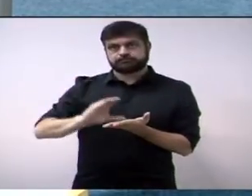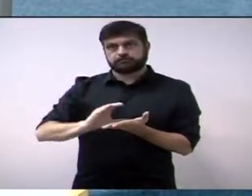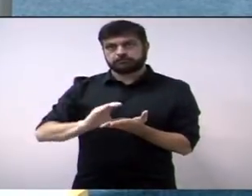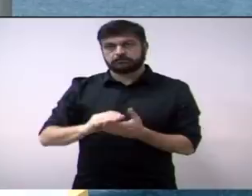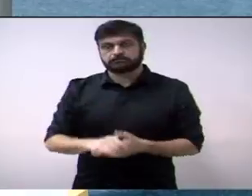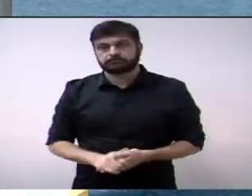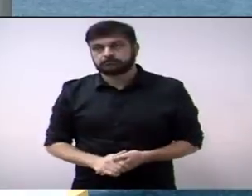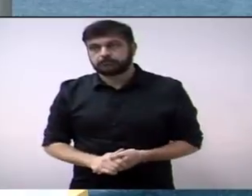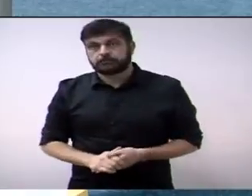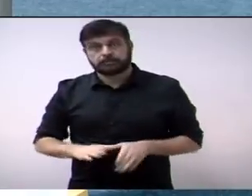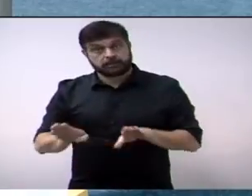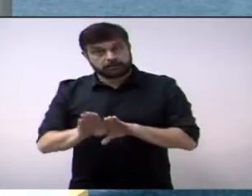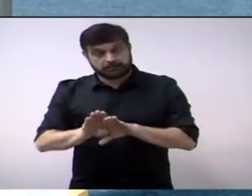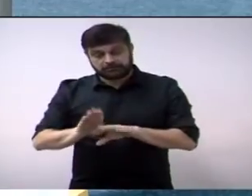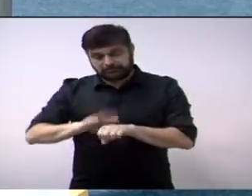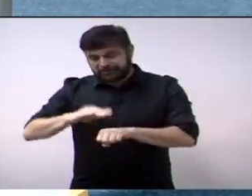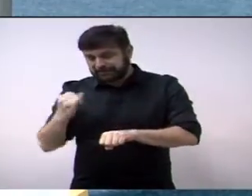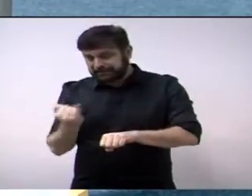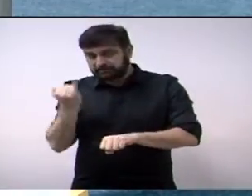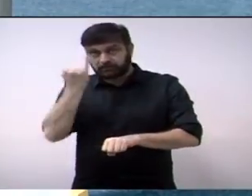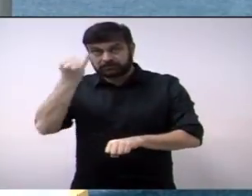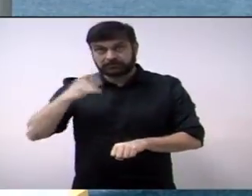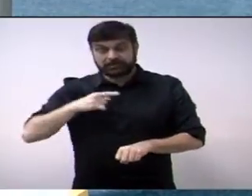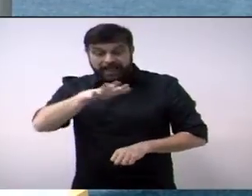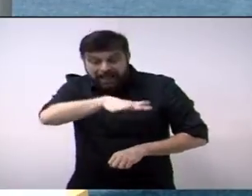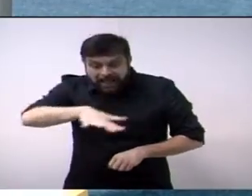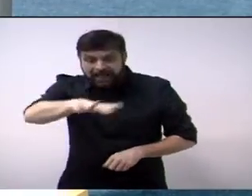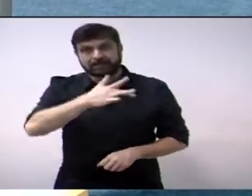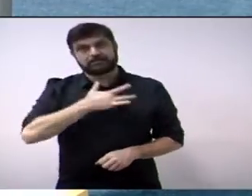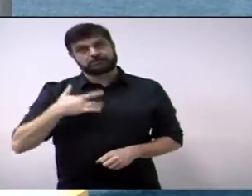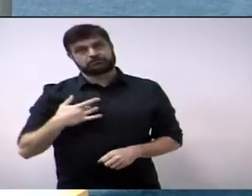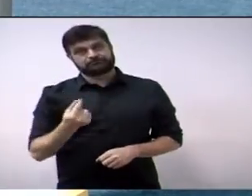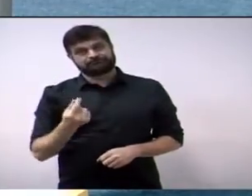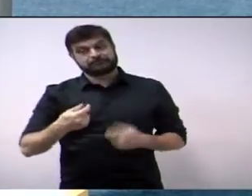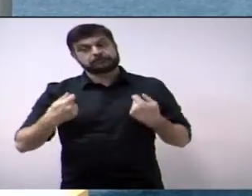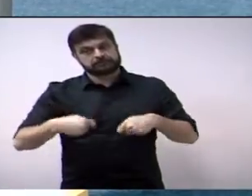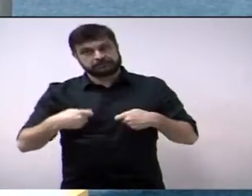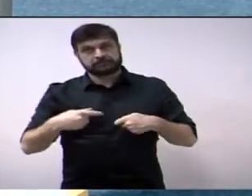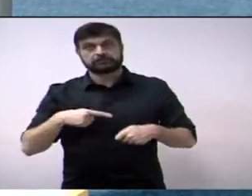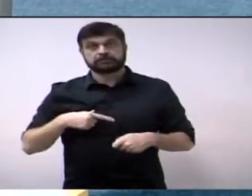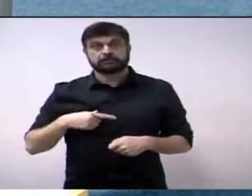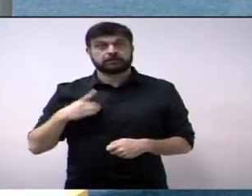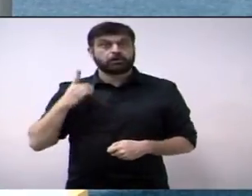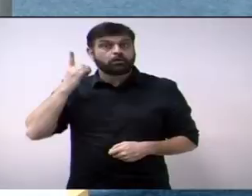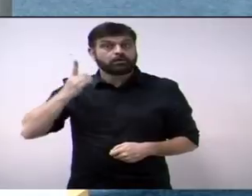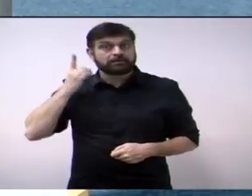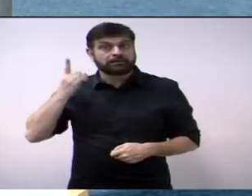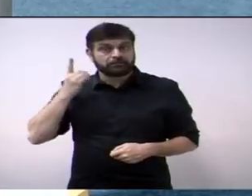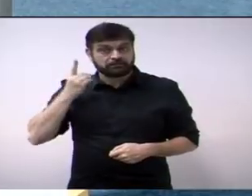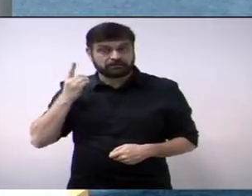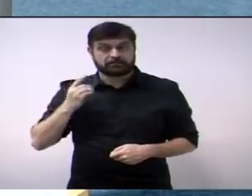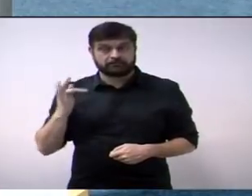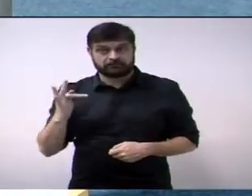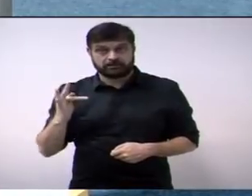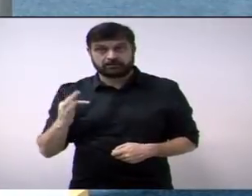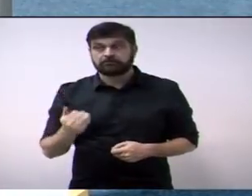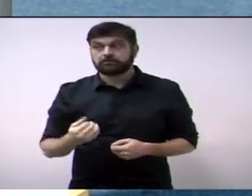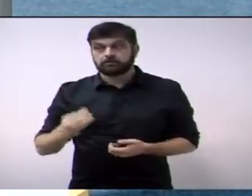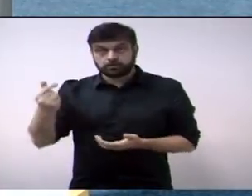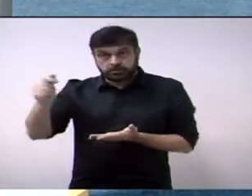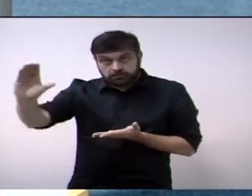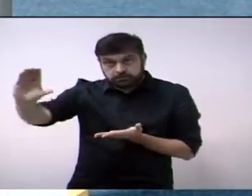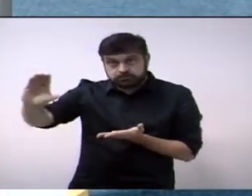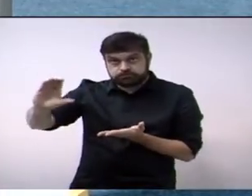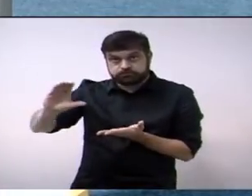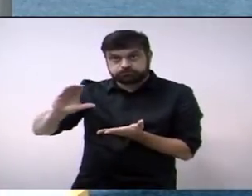positivo, sobretudo destinado para a área da saúde. E ele também me falou sobre destinar emendas